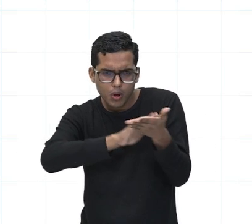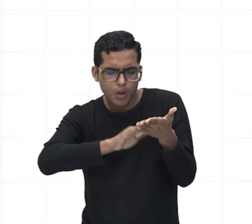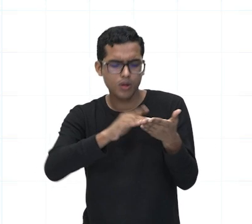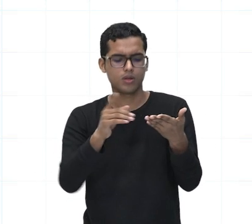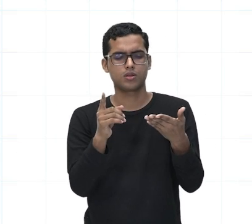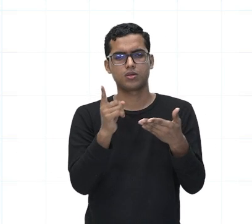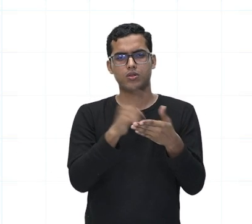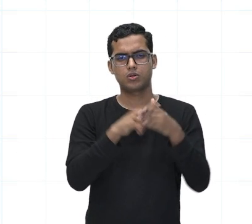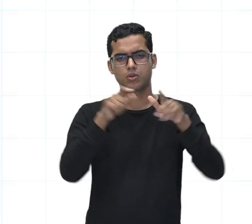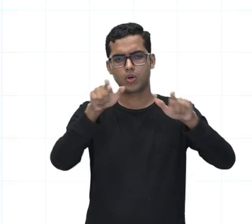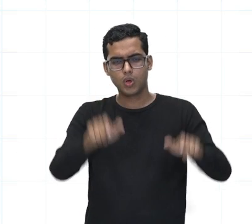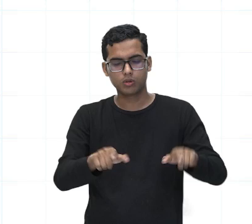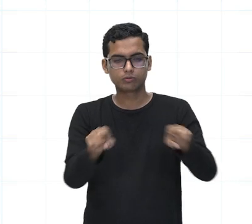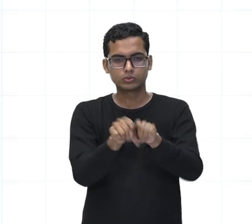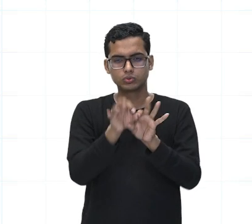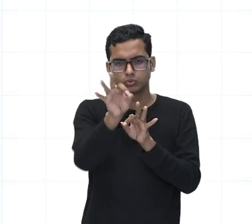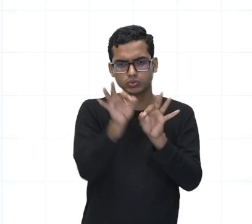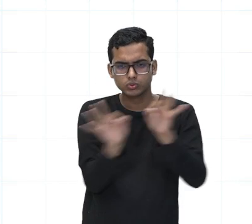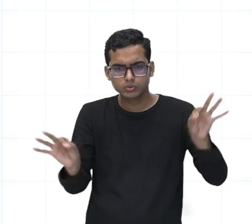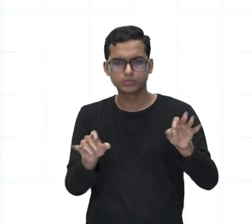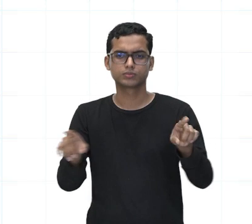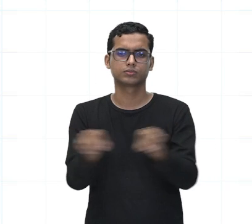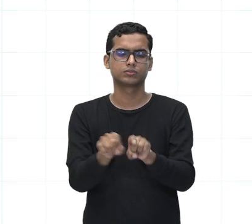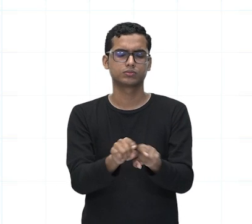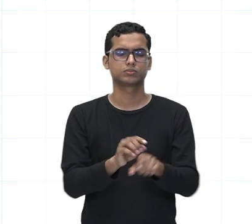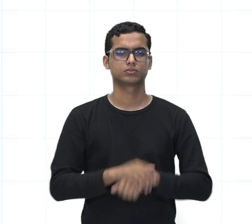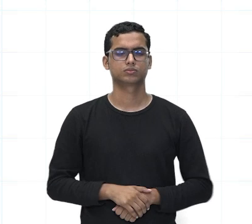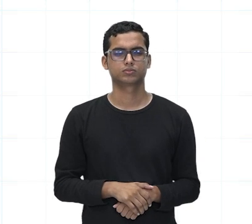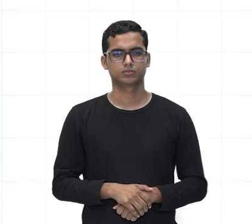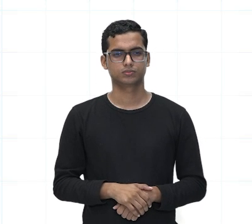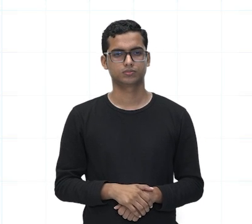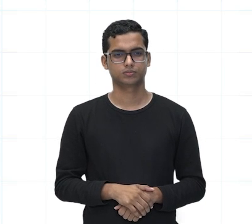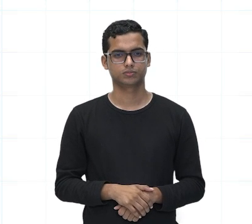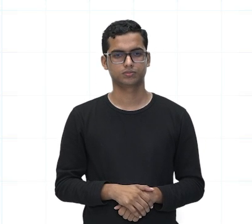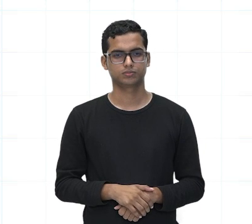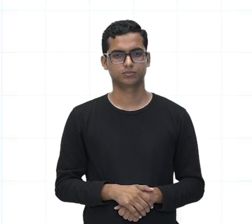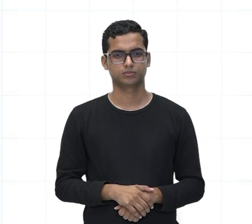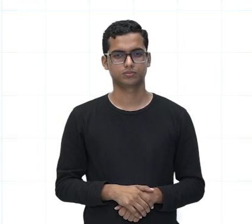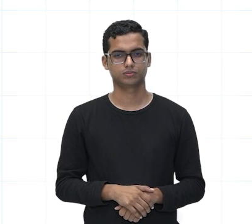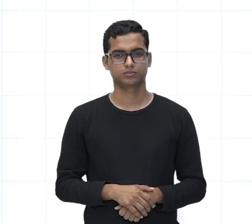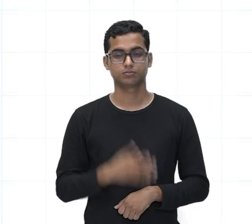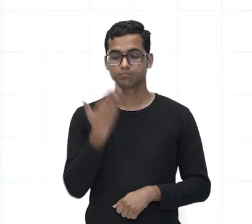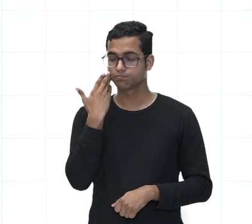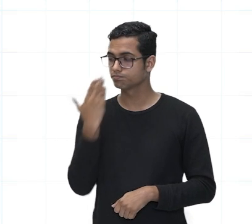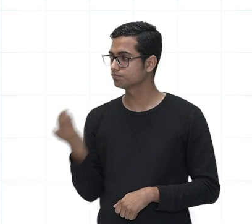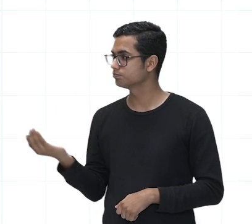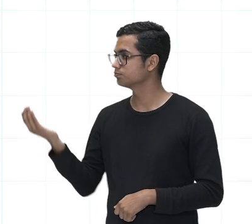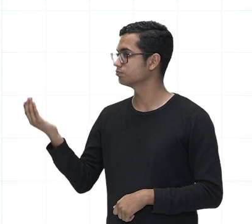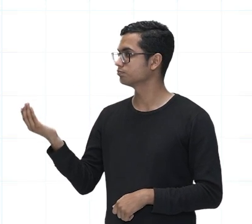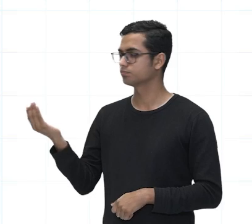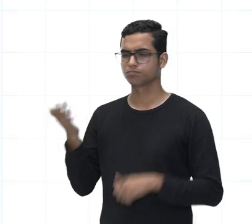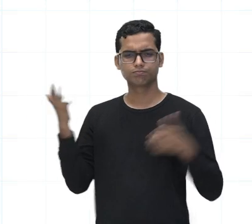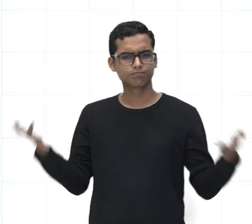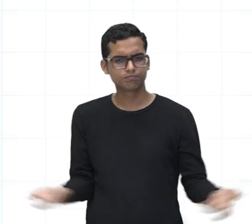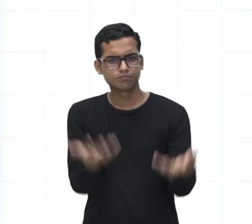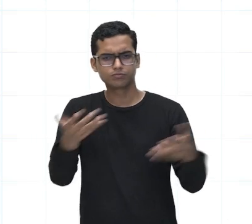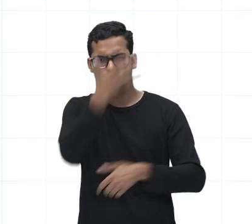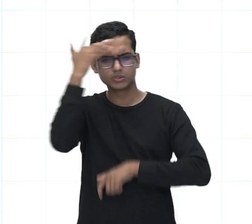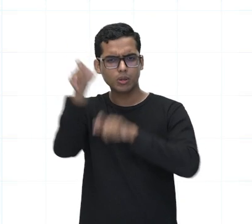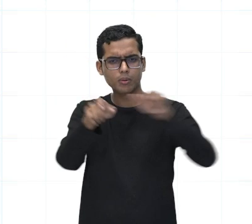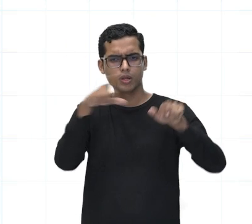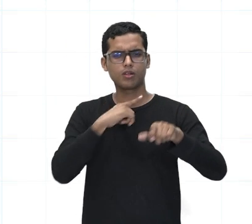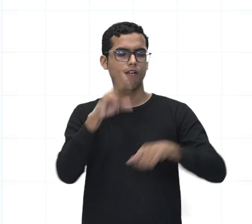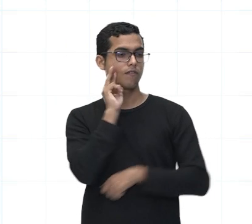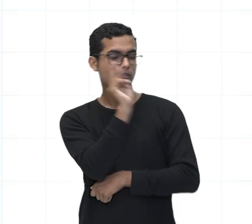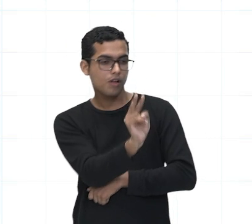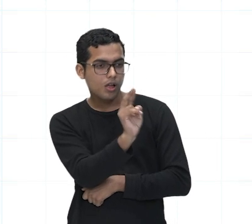proporção. Bem, a linguagem visual é simplesmente um fenômeno que conduz alguém a um sentimento,